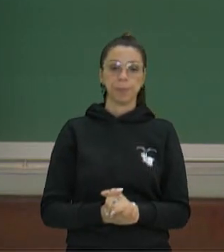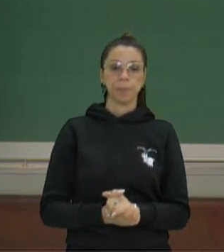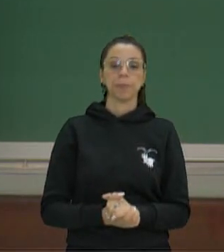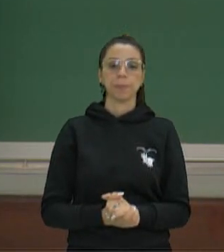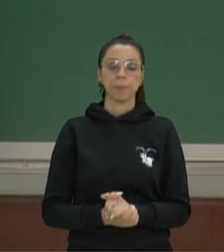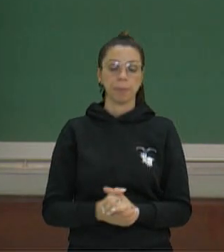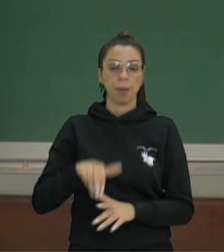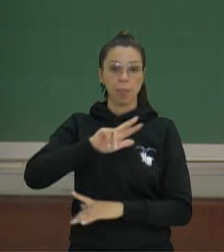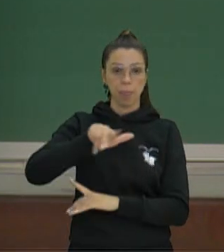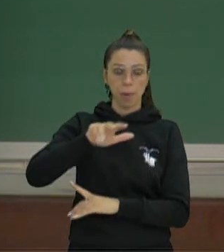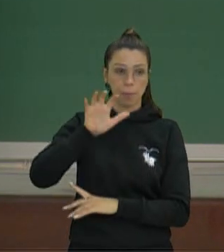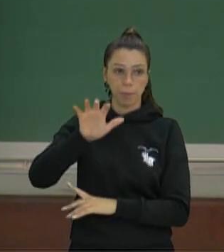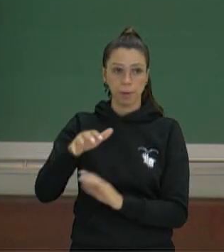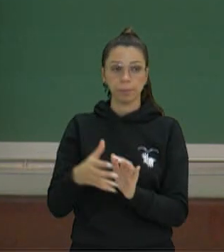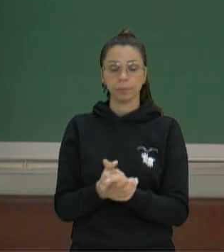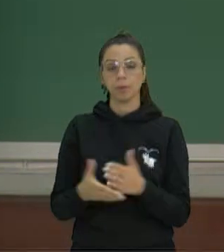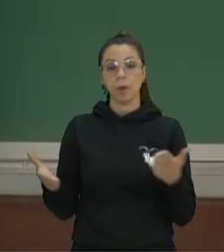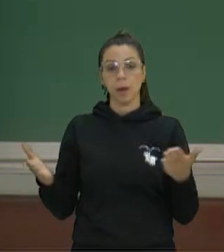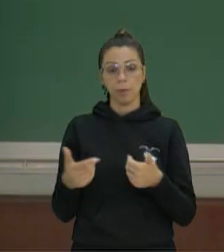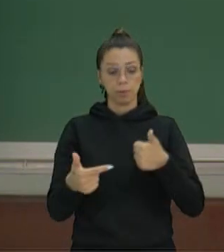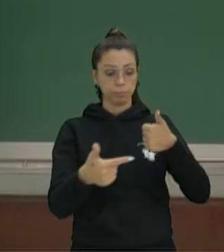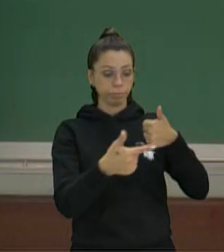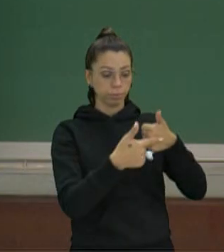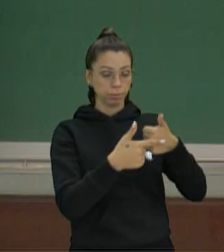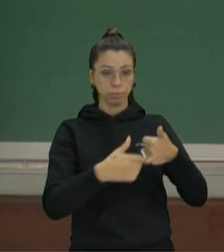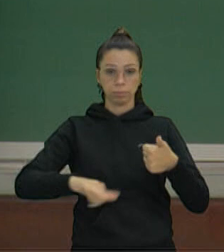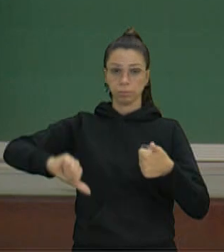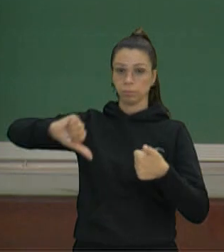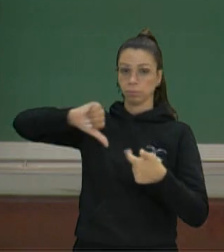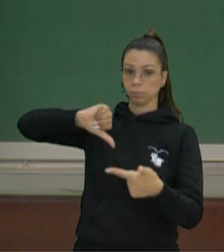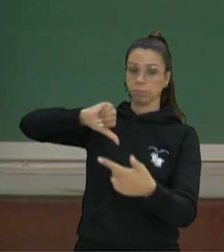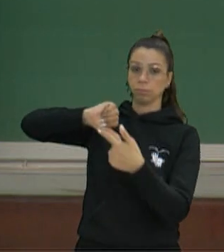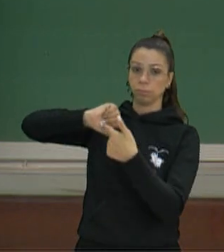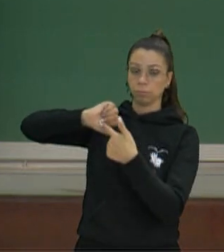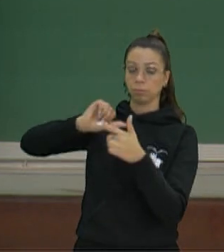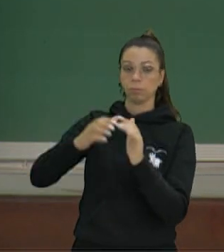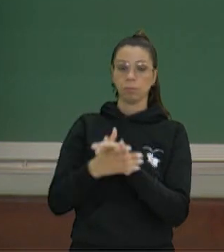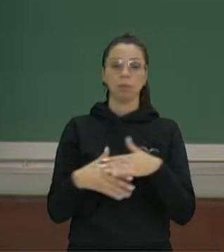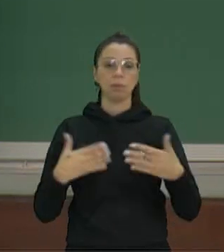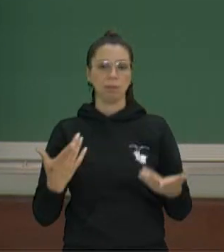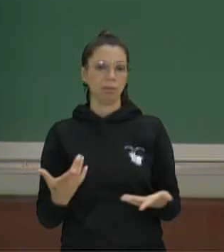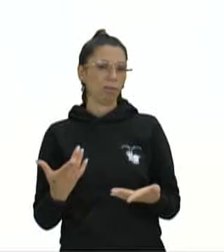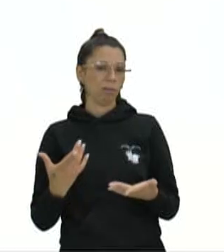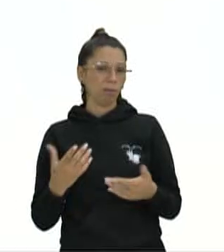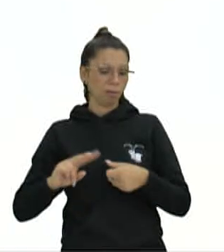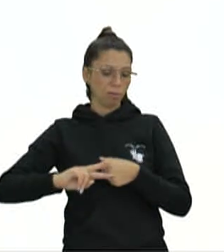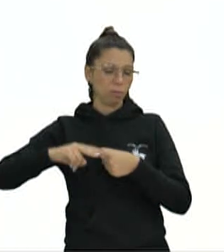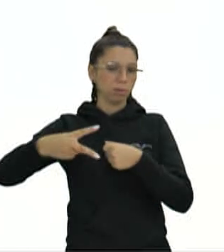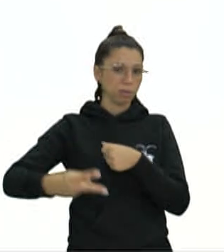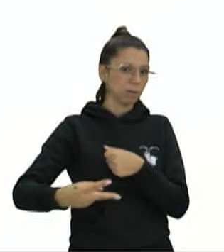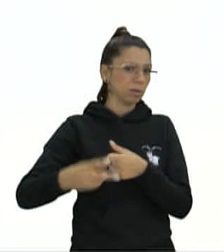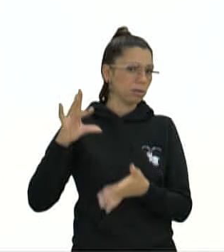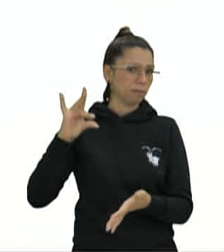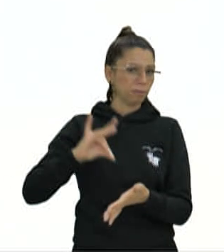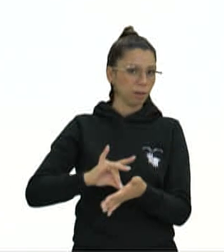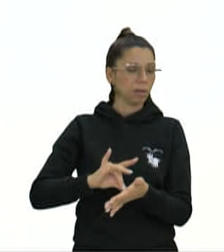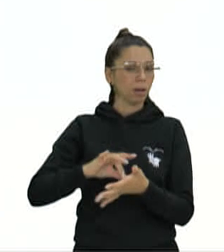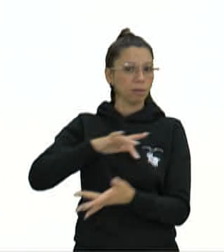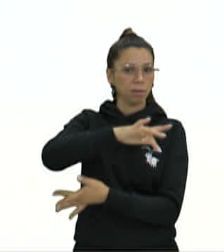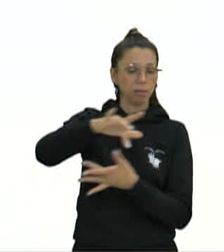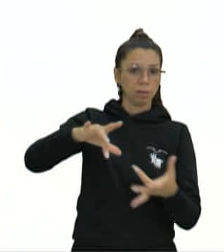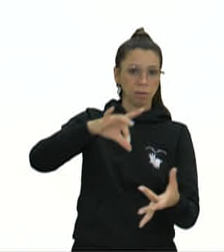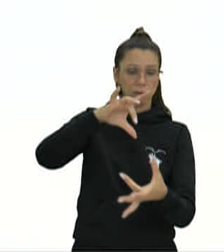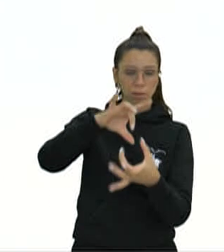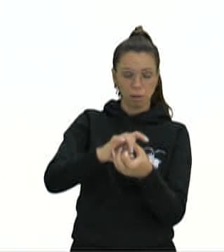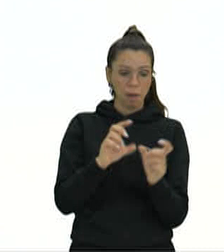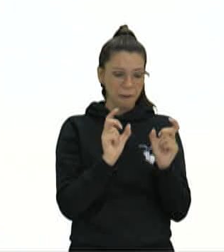lá, mais pontos positivos e negativos. Entre os efeitos concretos da globalização, pode-se citar o aumento geral do comércio